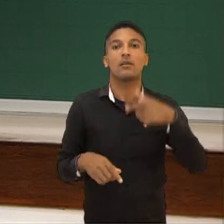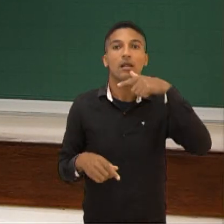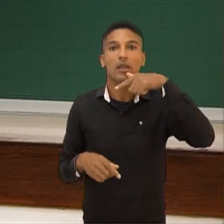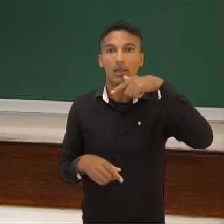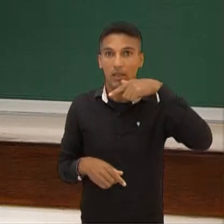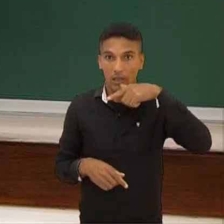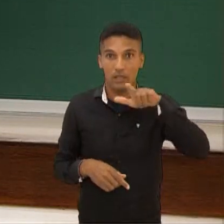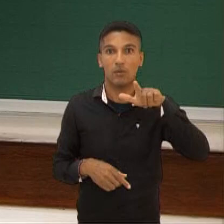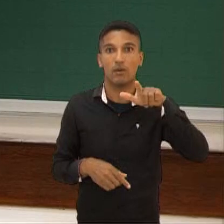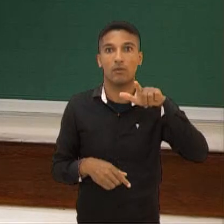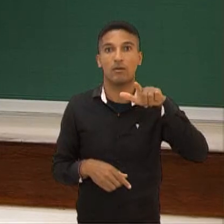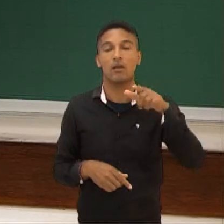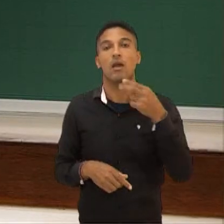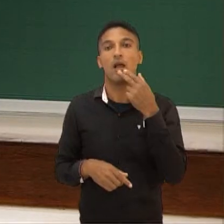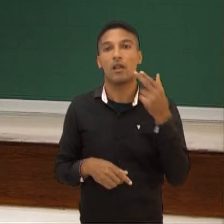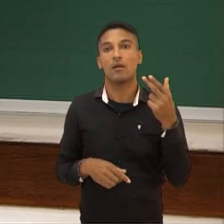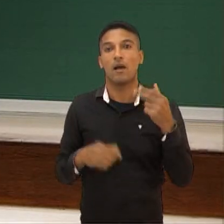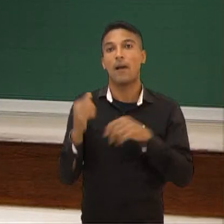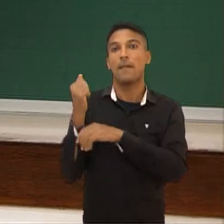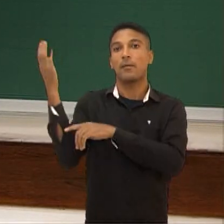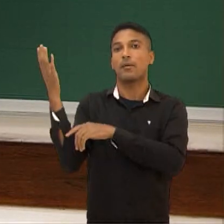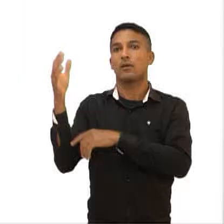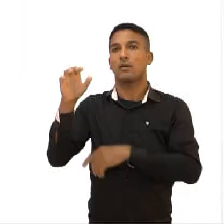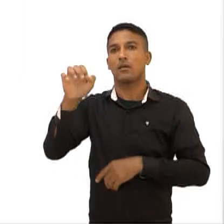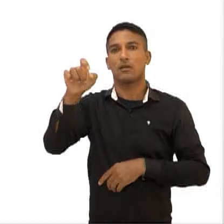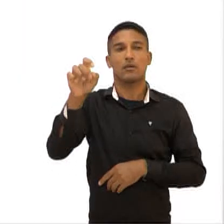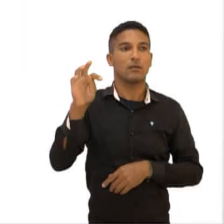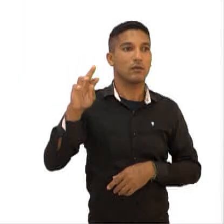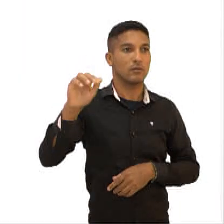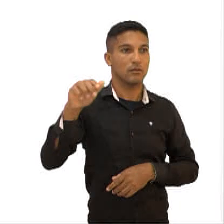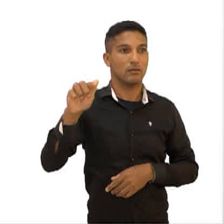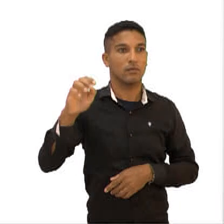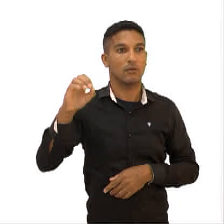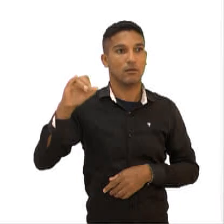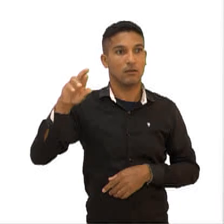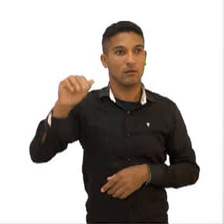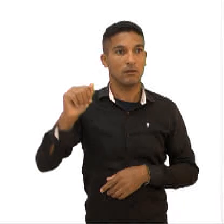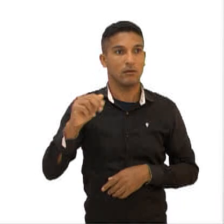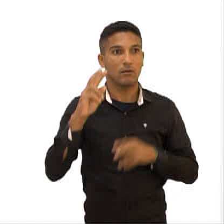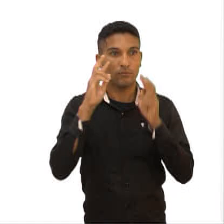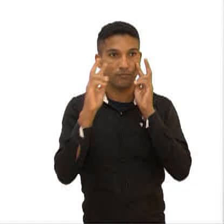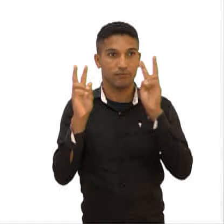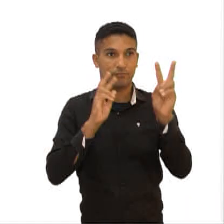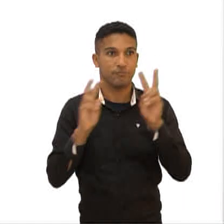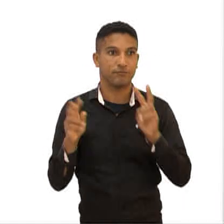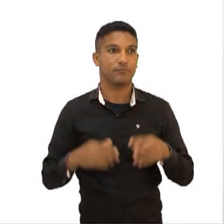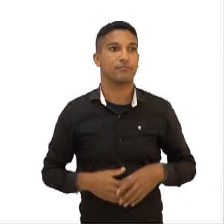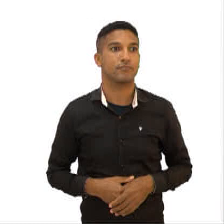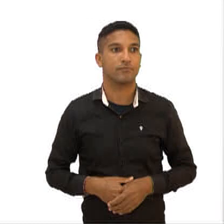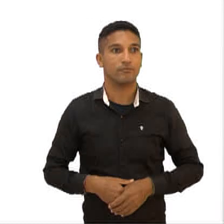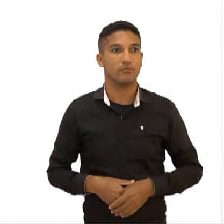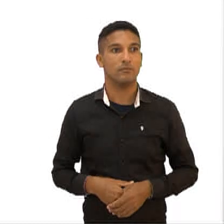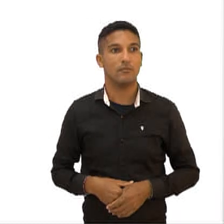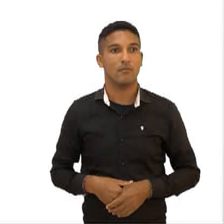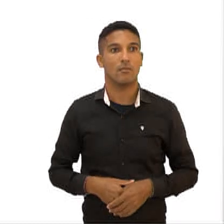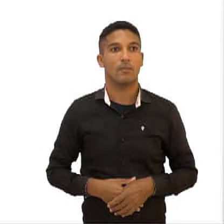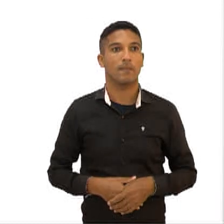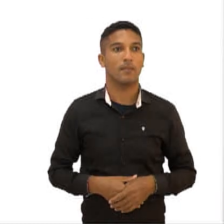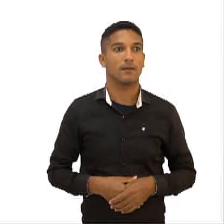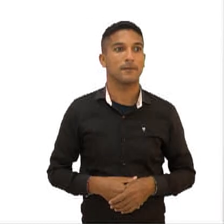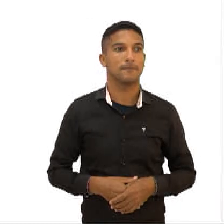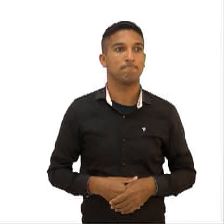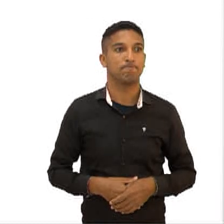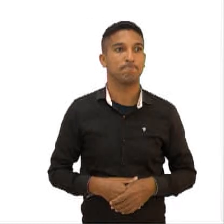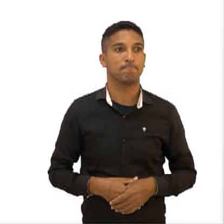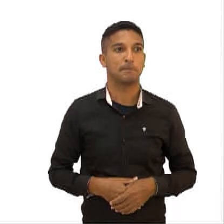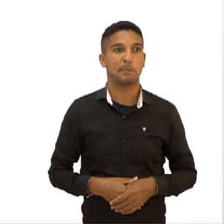né? Importante, aunque o espanhol é o idioma predominante, o quechua é muito